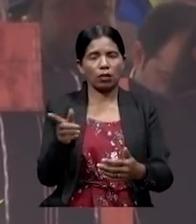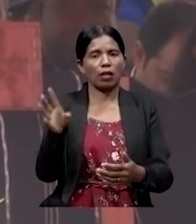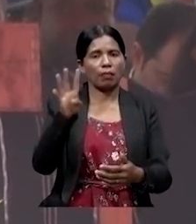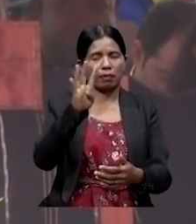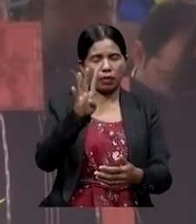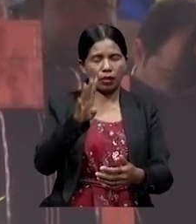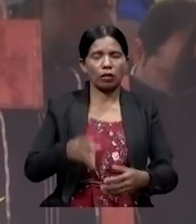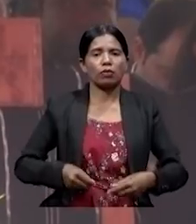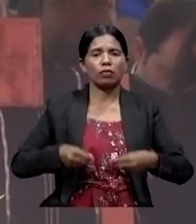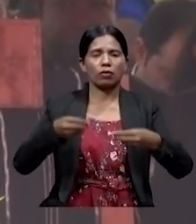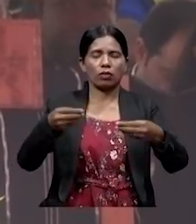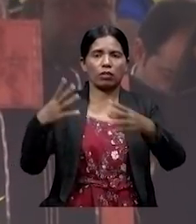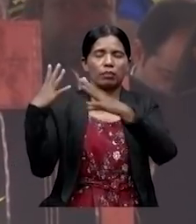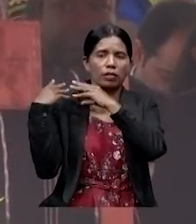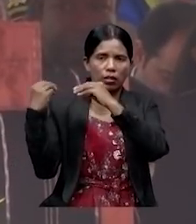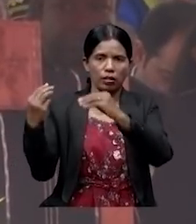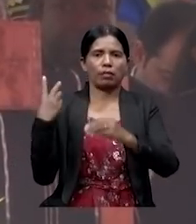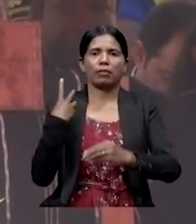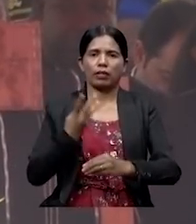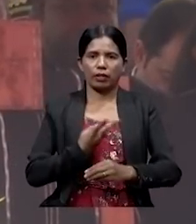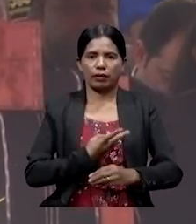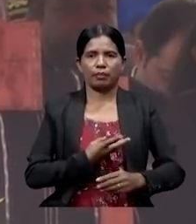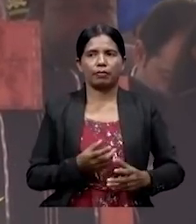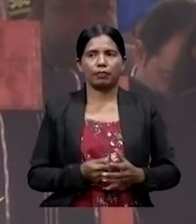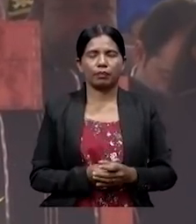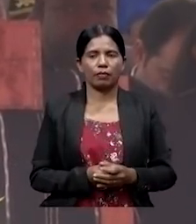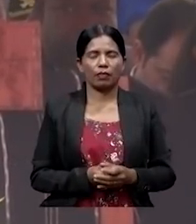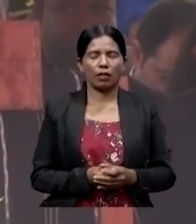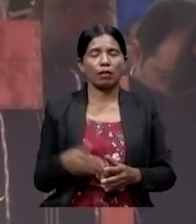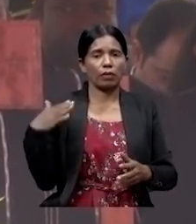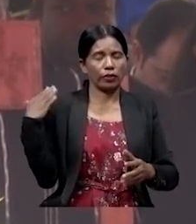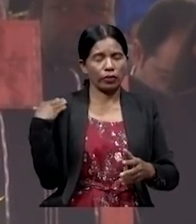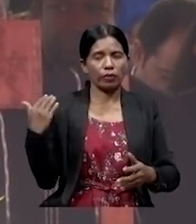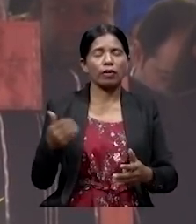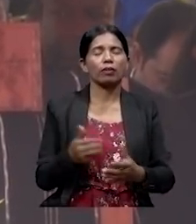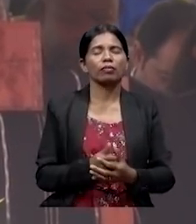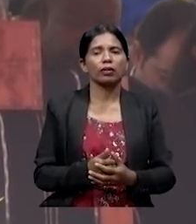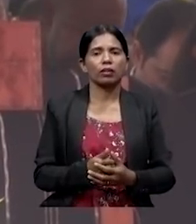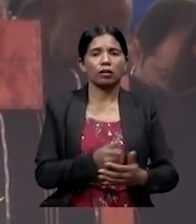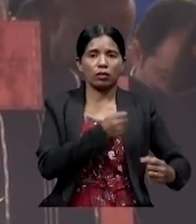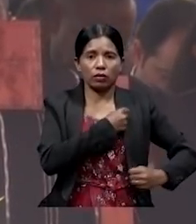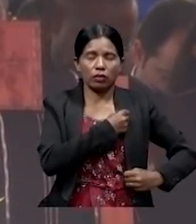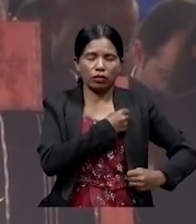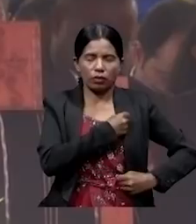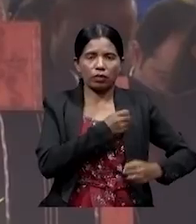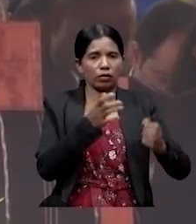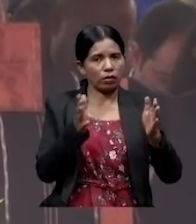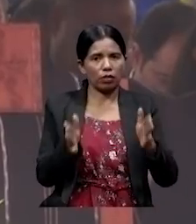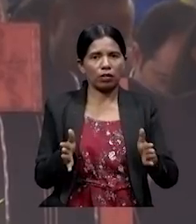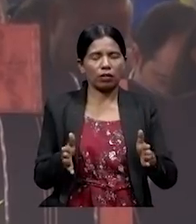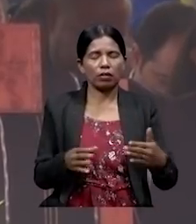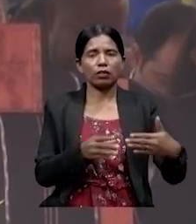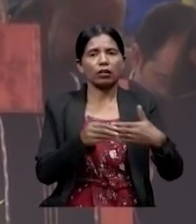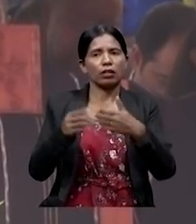po Esperança Vahita. E ba geração Fon, Forças Dian, Geração Fon, líder